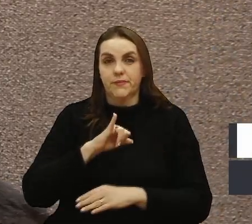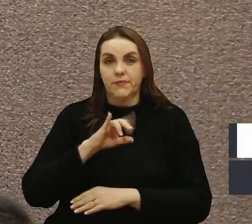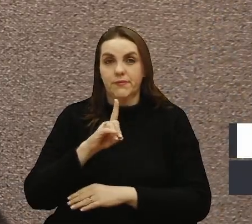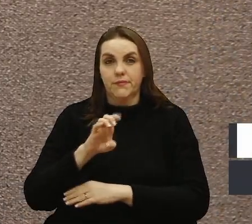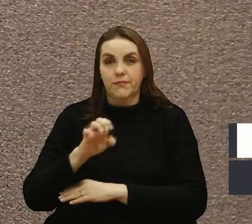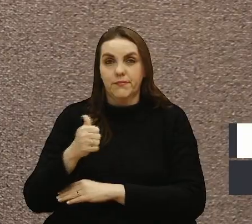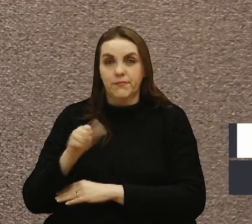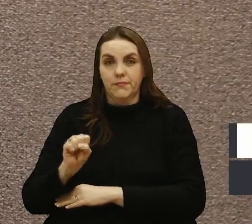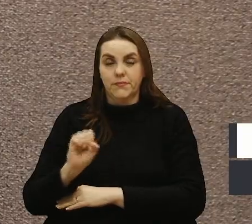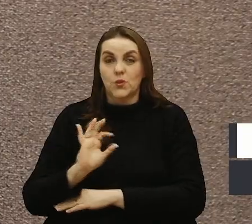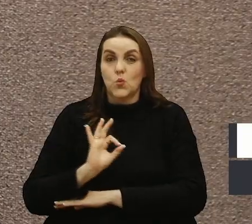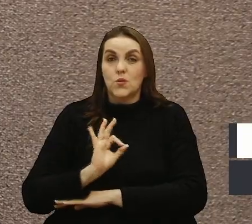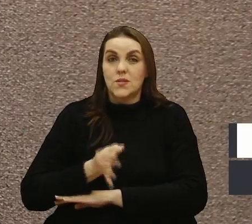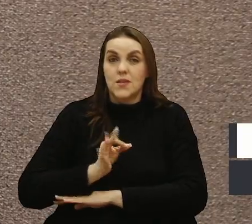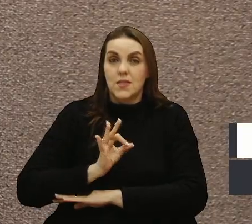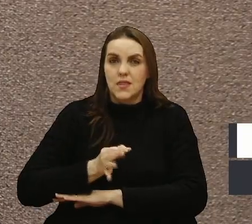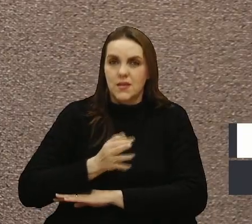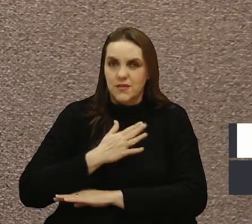certeza